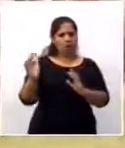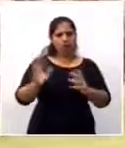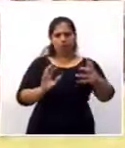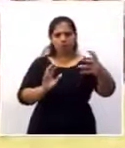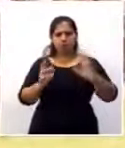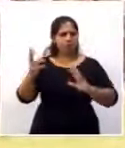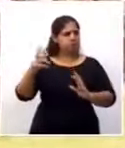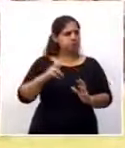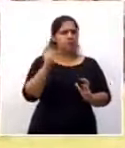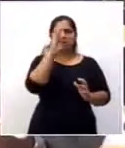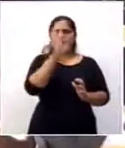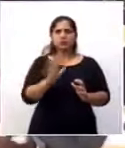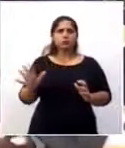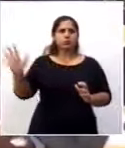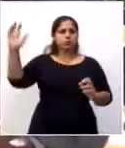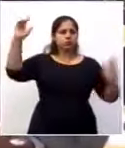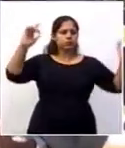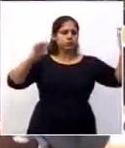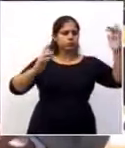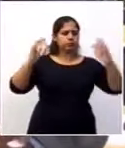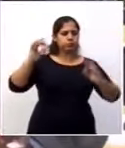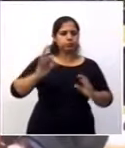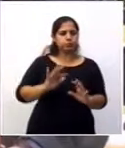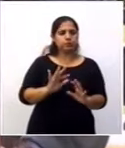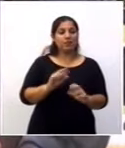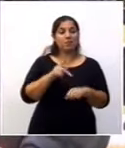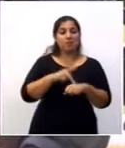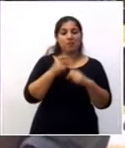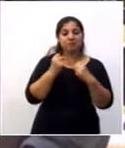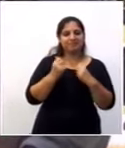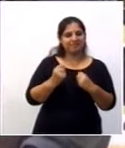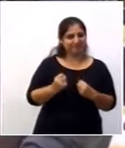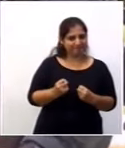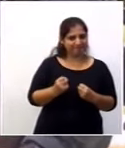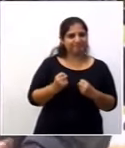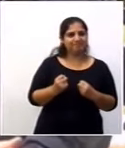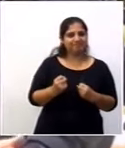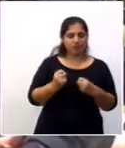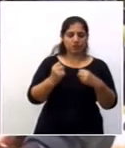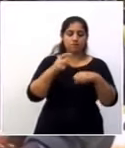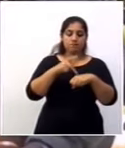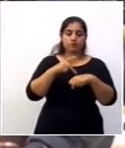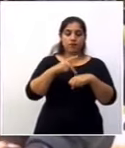vindo de todo o Brasil. A pedra era pesada, coberta